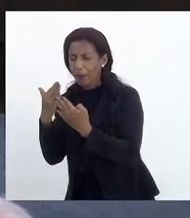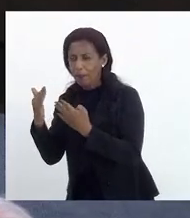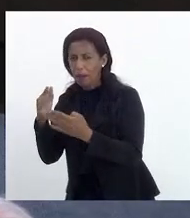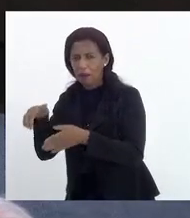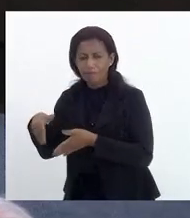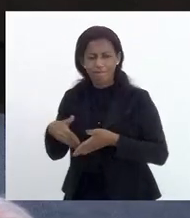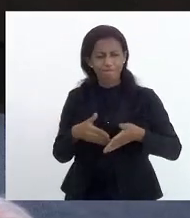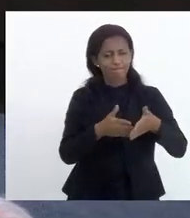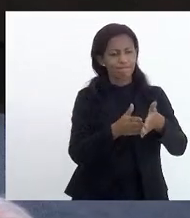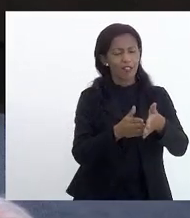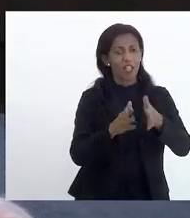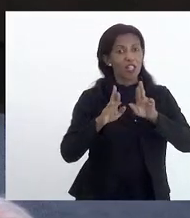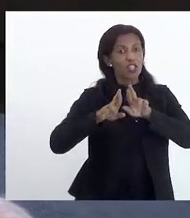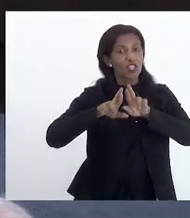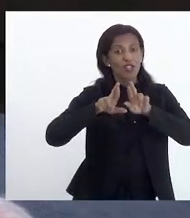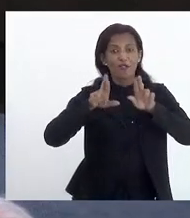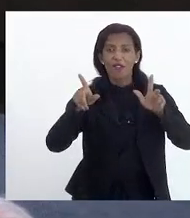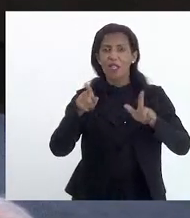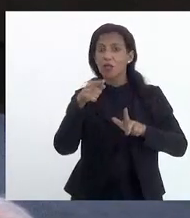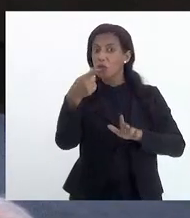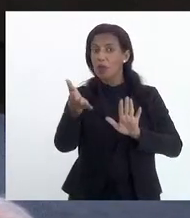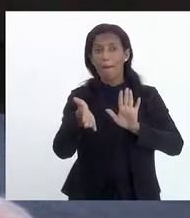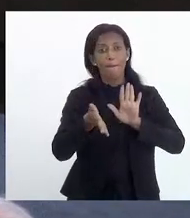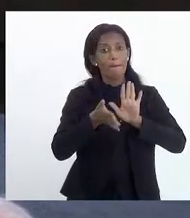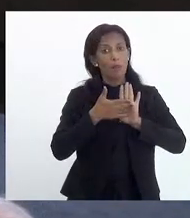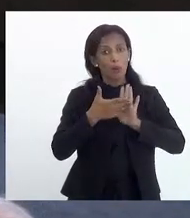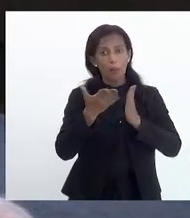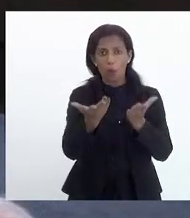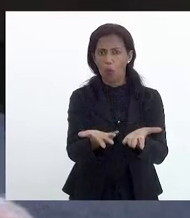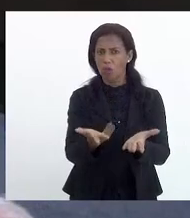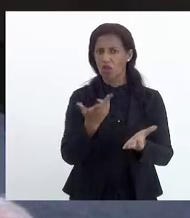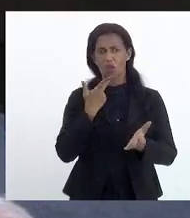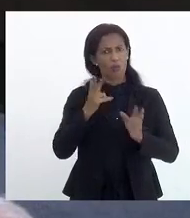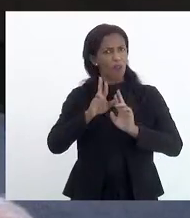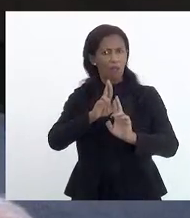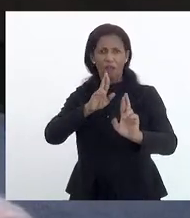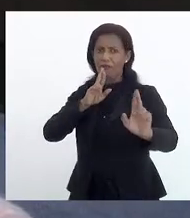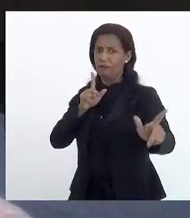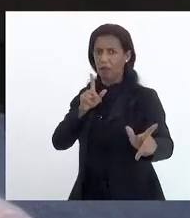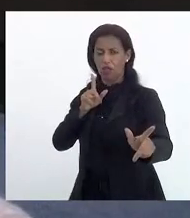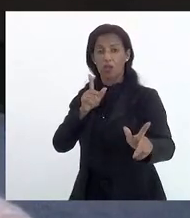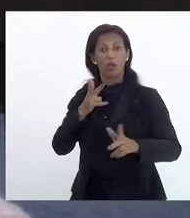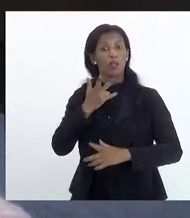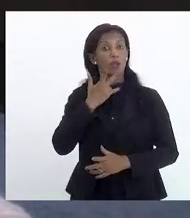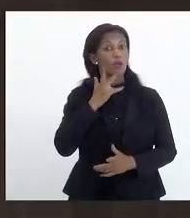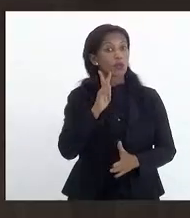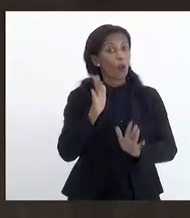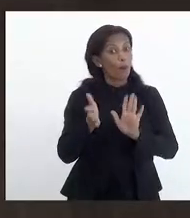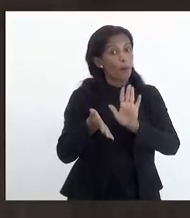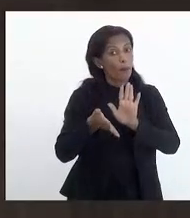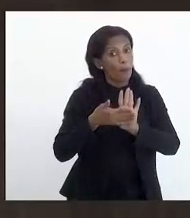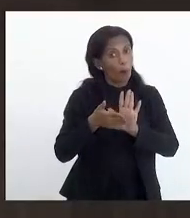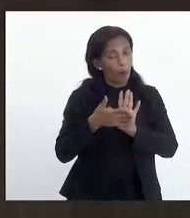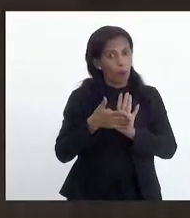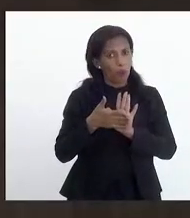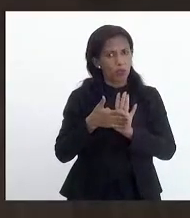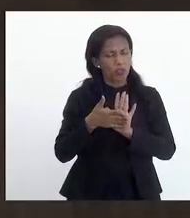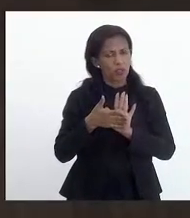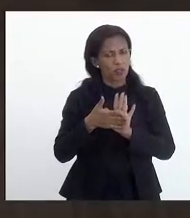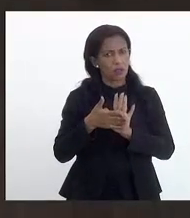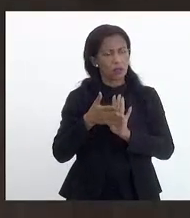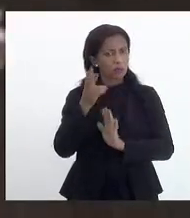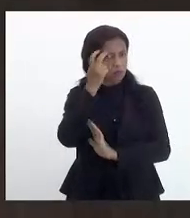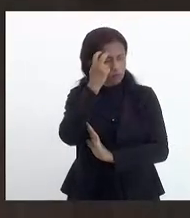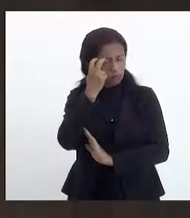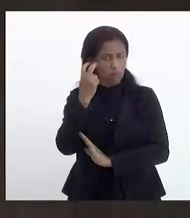diferentemente do que Vossa Excelência propôs. Eu não disse que divirjo, eu apenas lhe propus, sadiamente, que